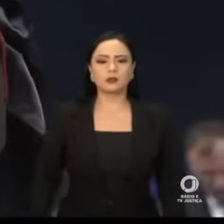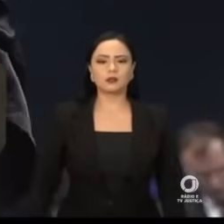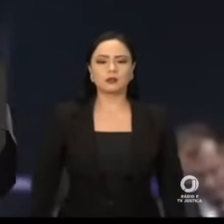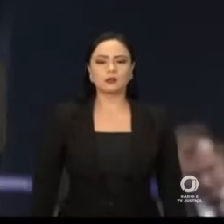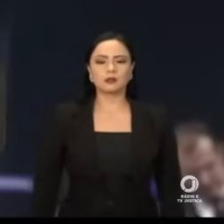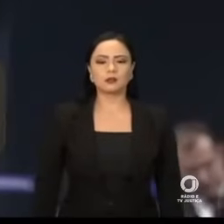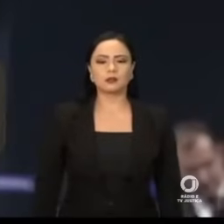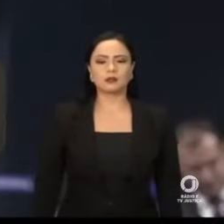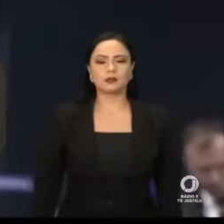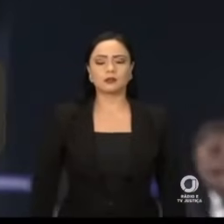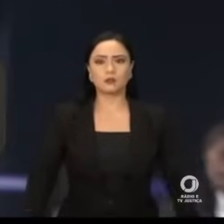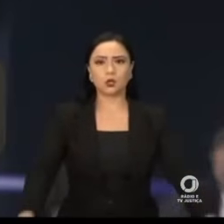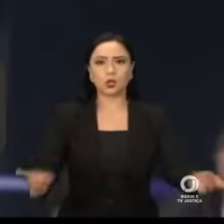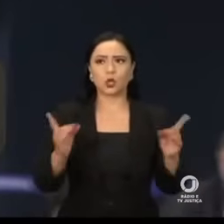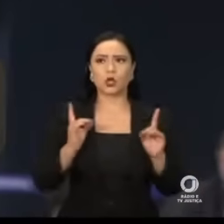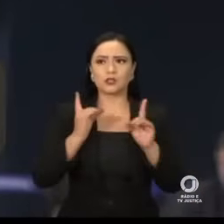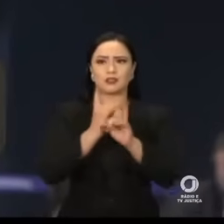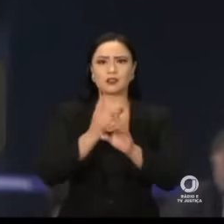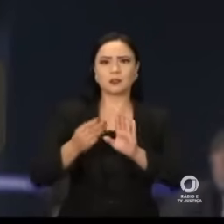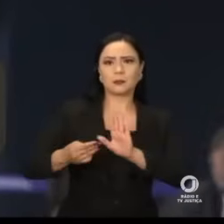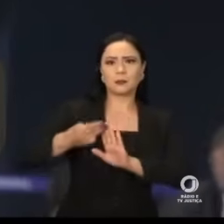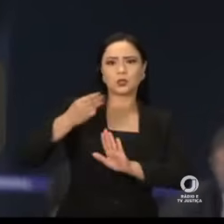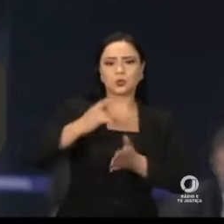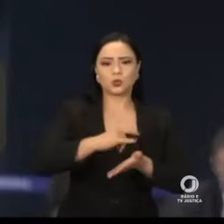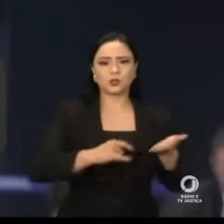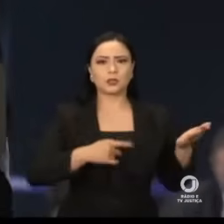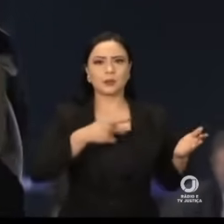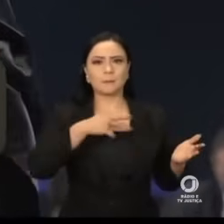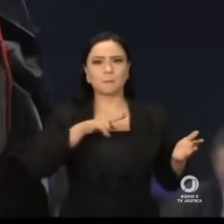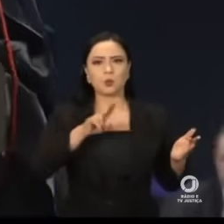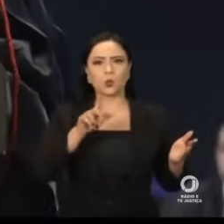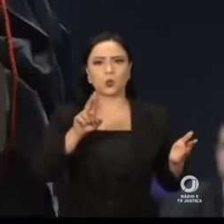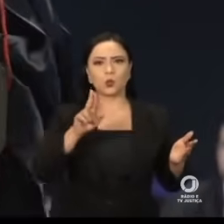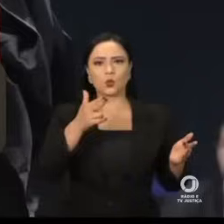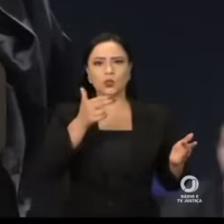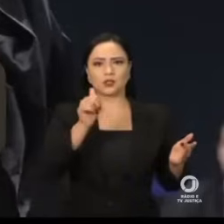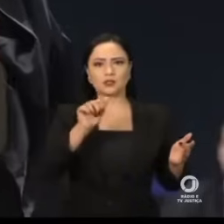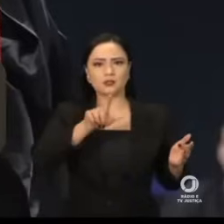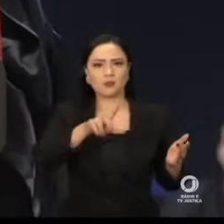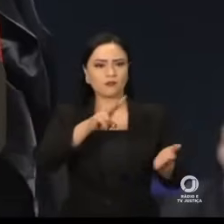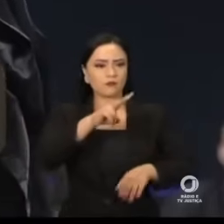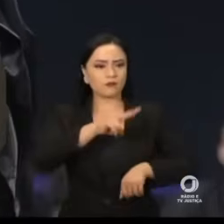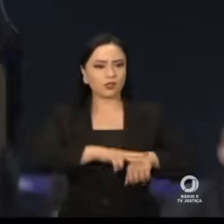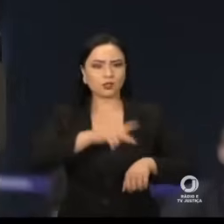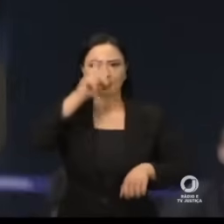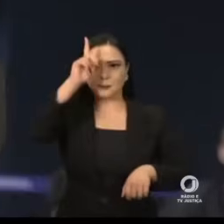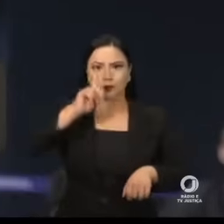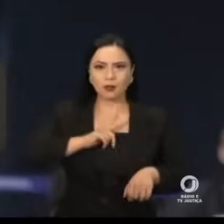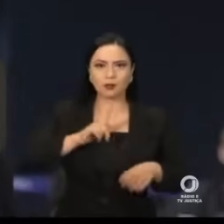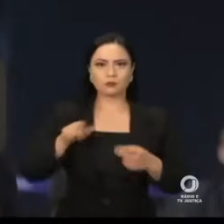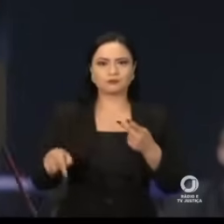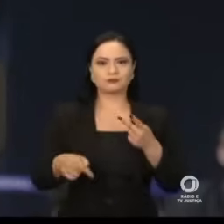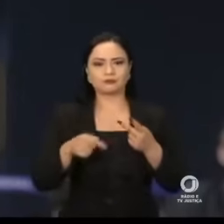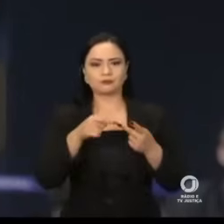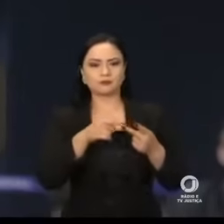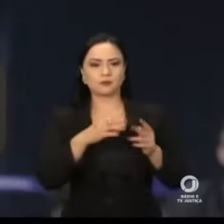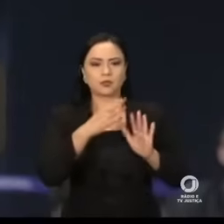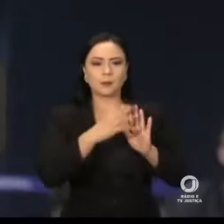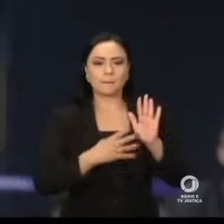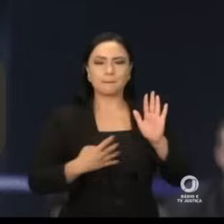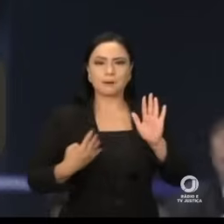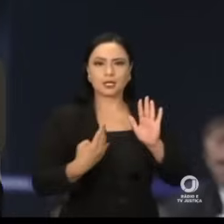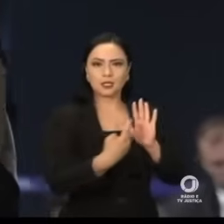foi achada uma minuta do punhal verde e amarelo, uma minuta, planilha,